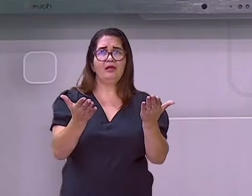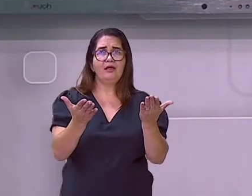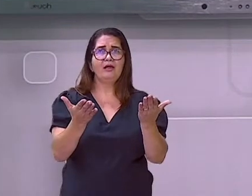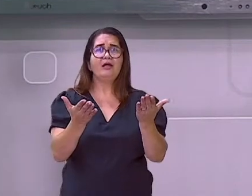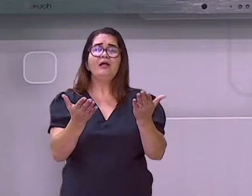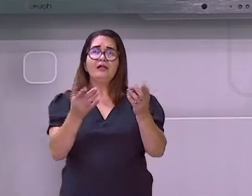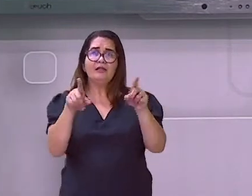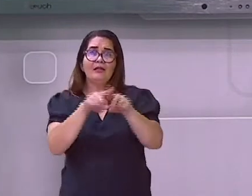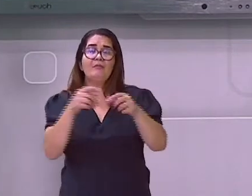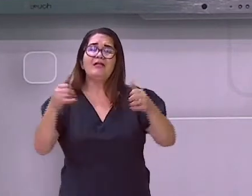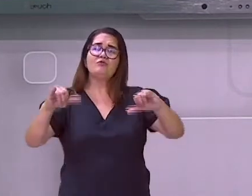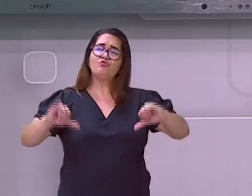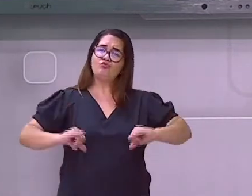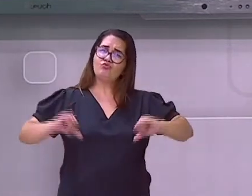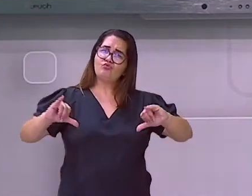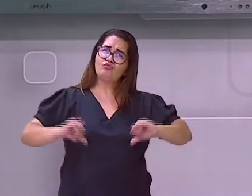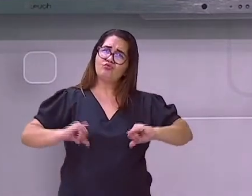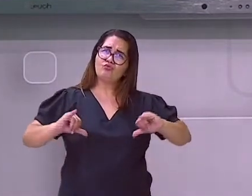grande,